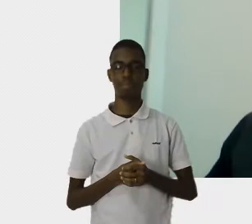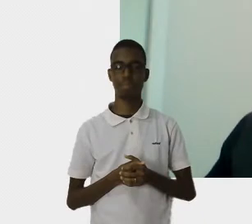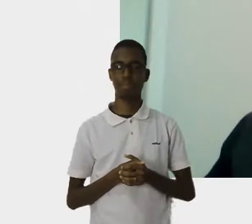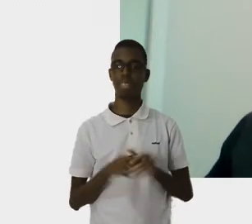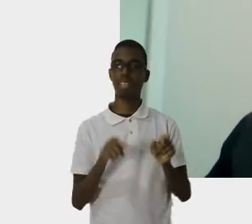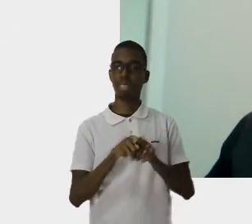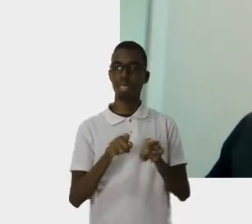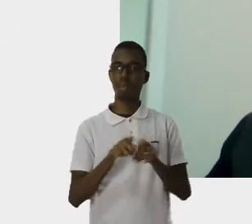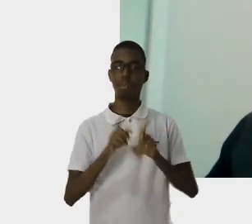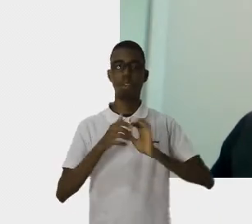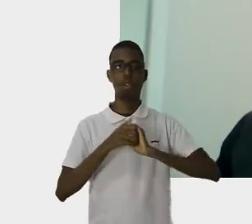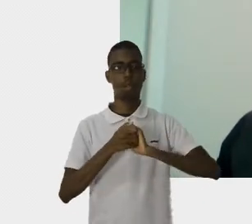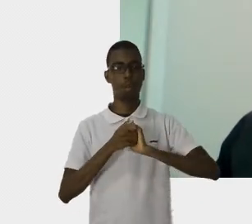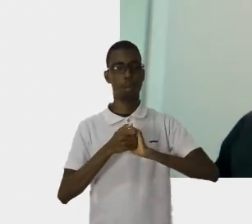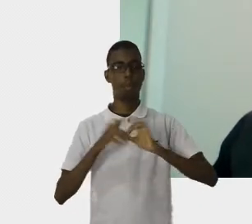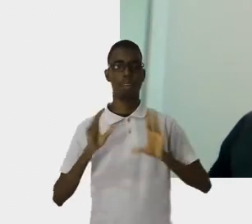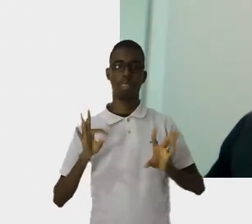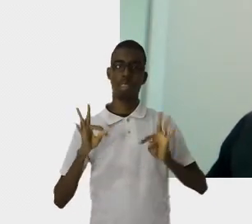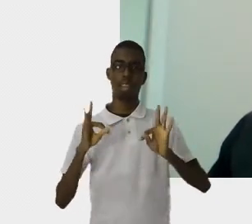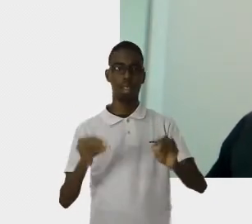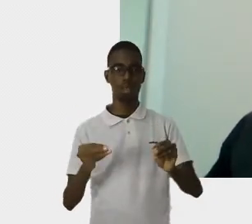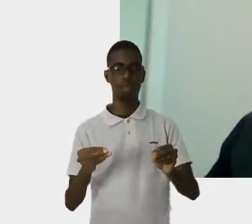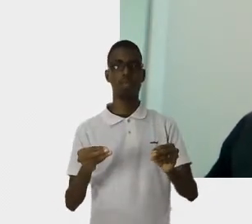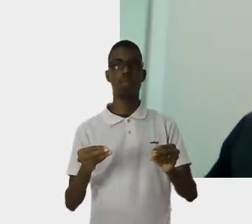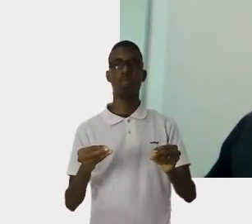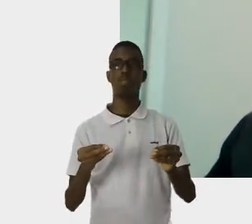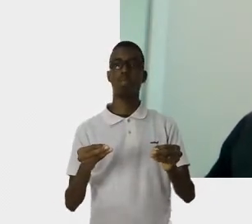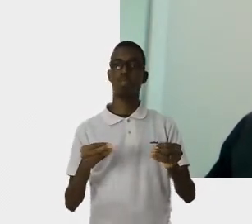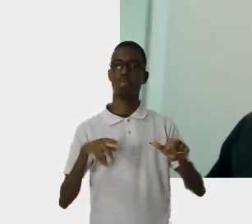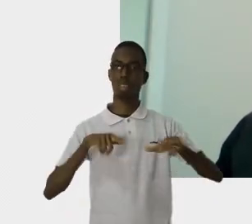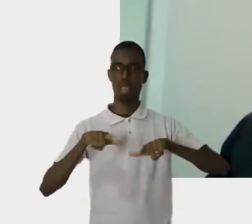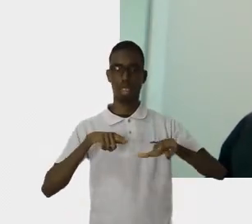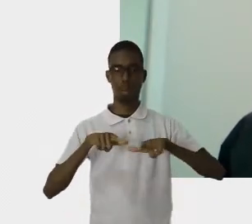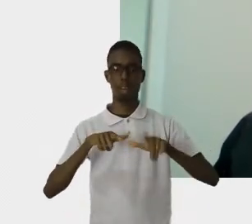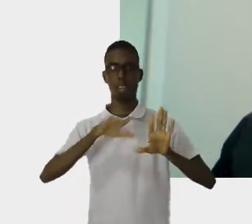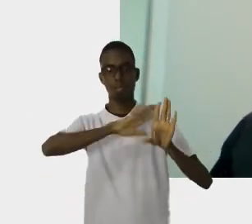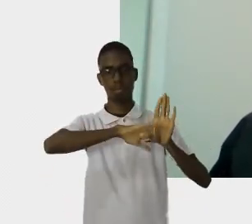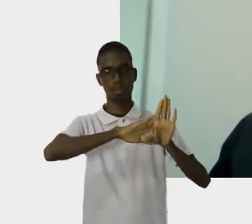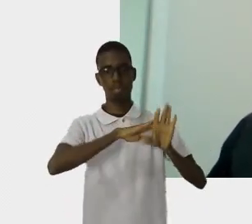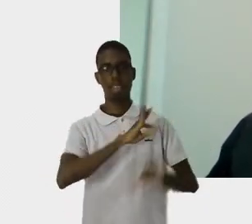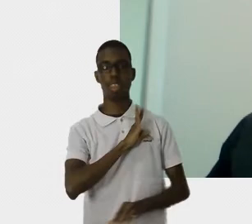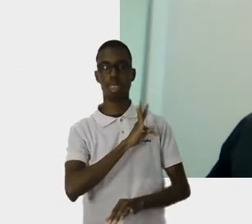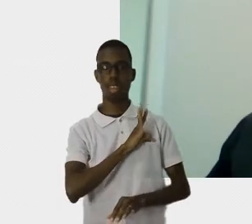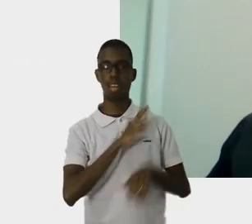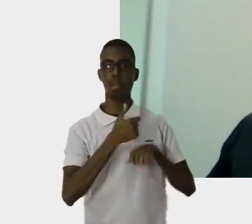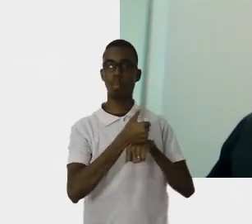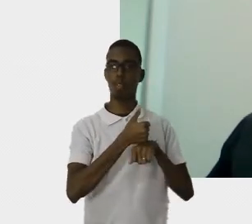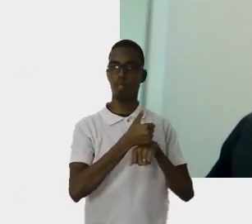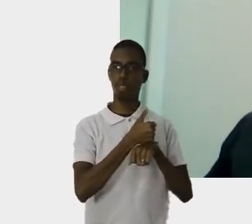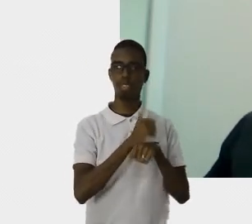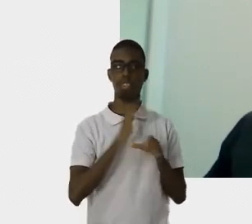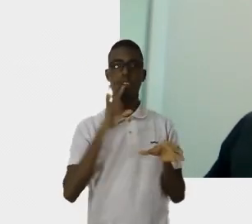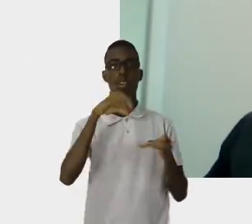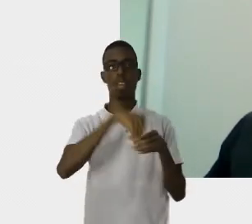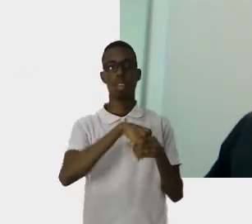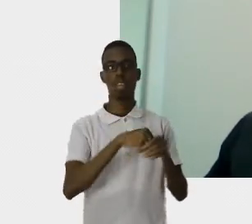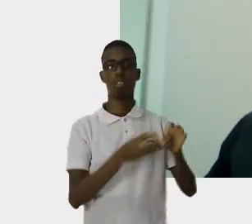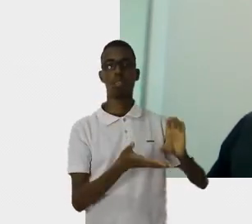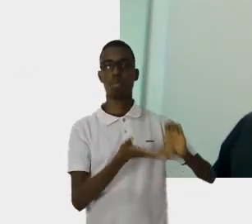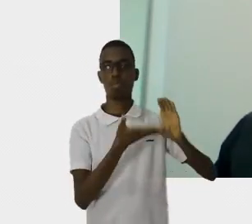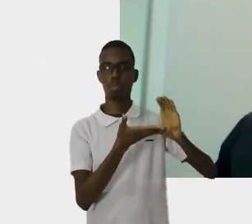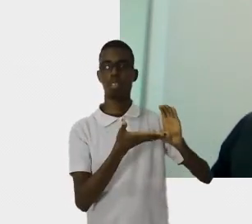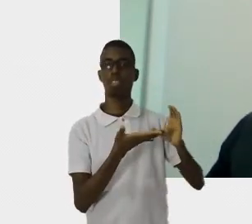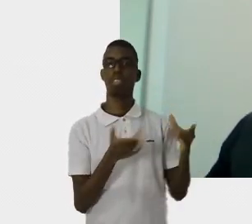a todas as pessoas que estão trabalhando, né, por trás, os técnicos, os profissionais dentro do conselho, os profissionais do conselho, a